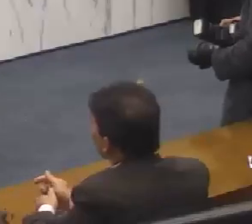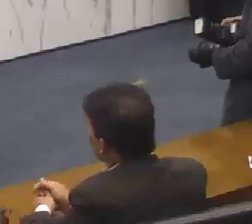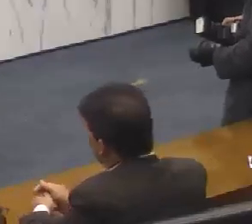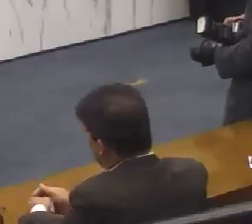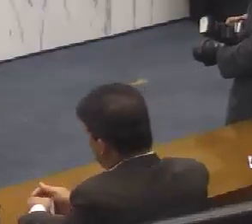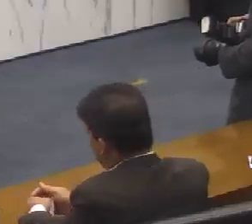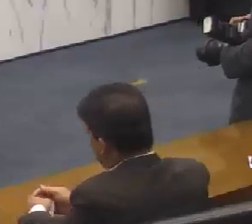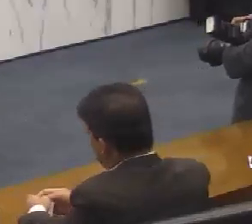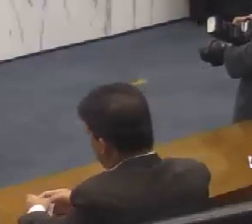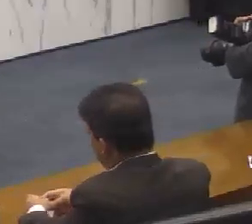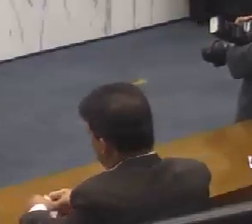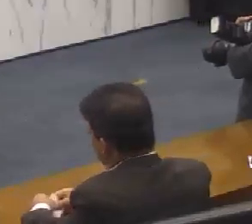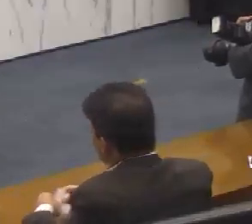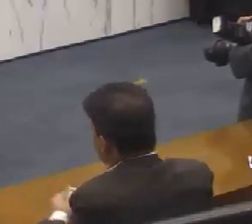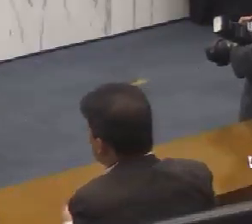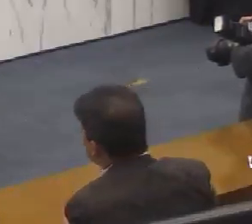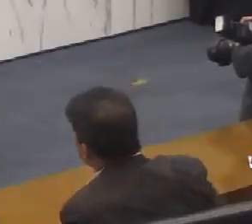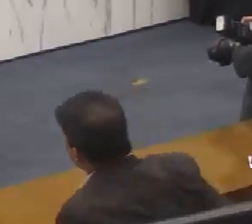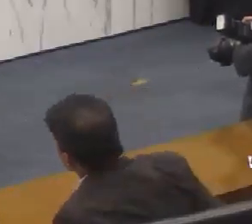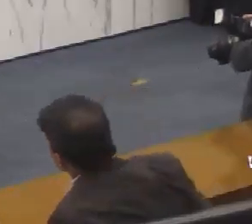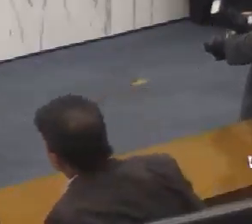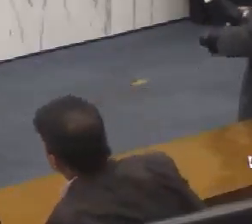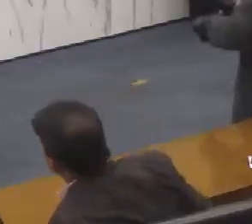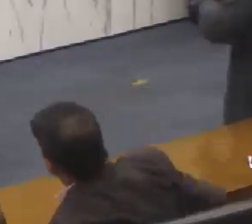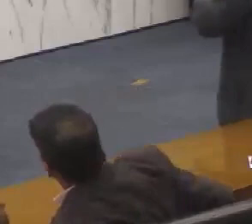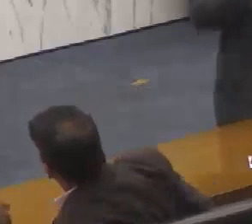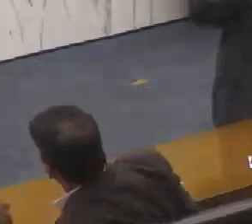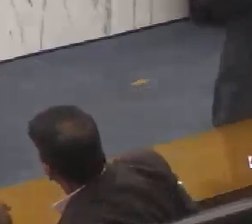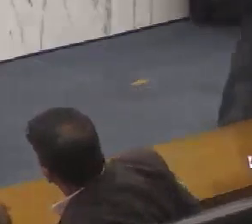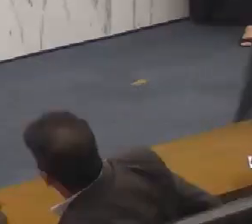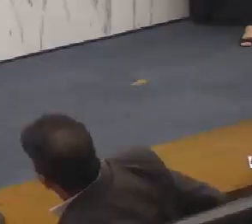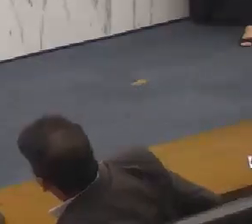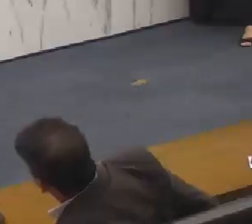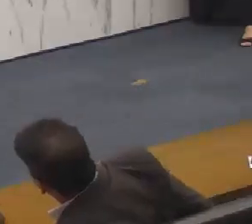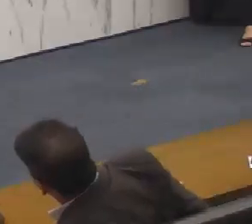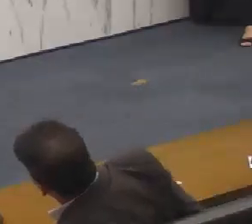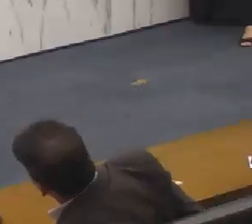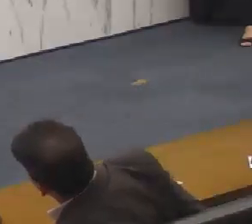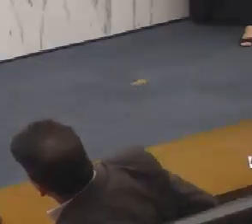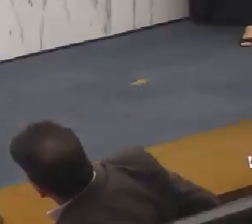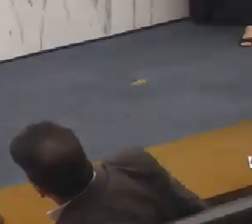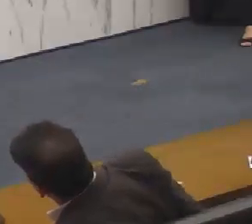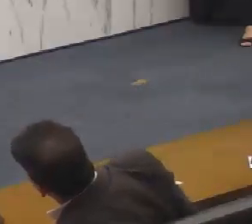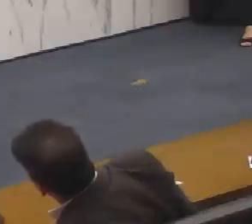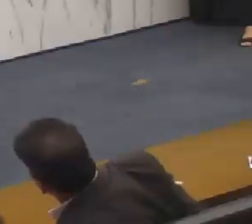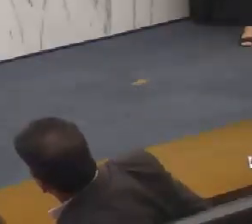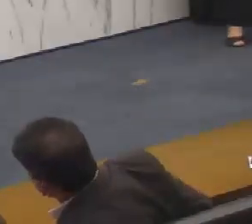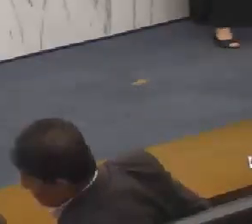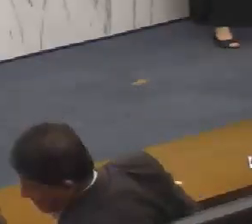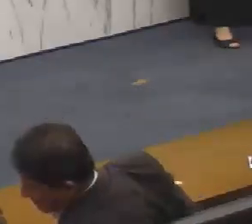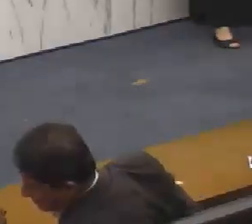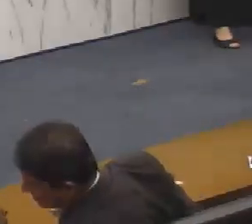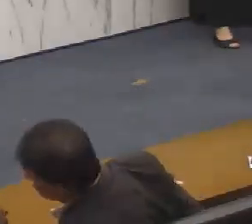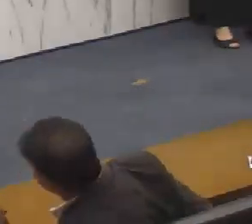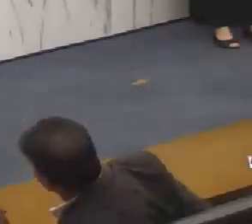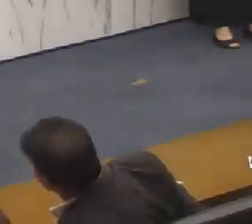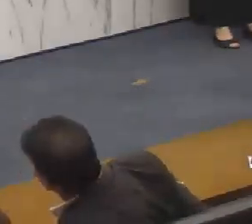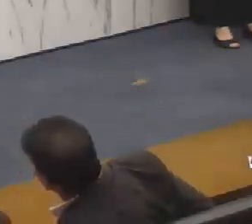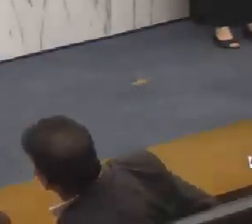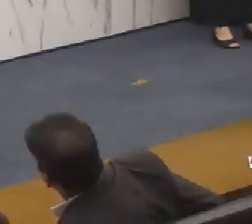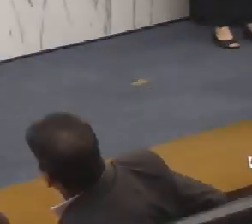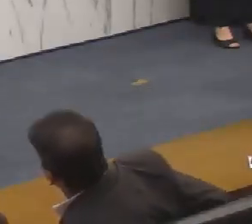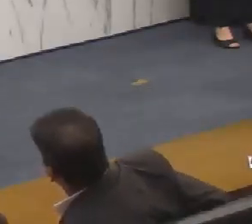retirar uma flor que tem espinho, você pode se arranhar. Bem ou